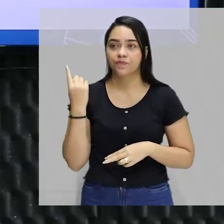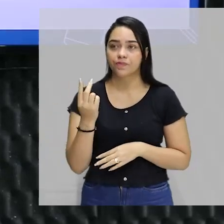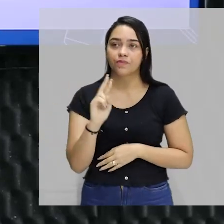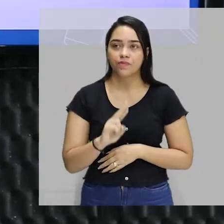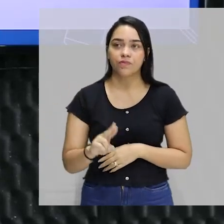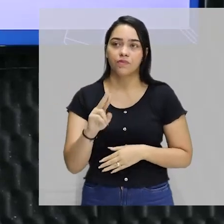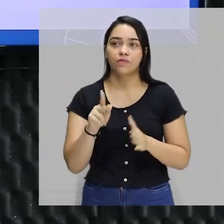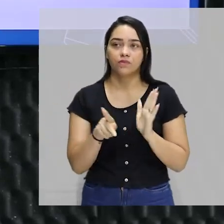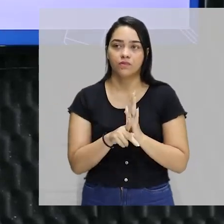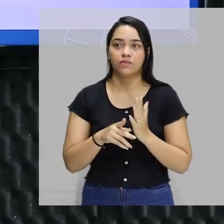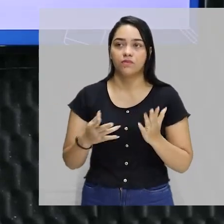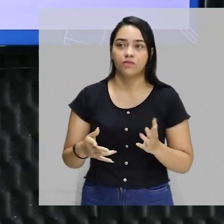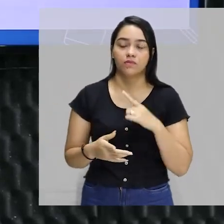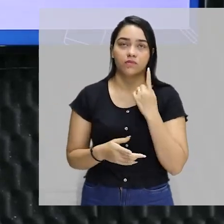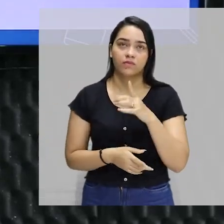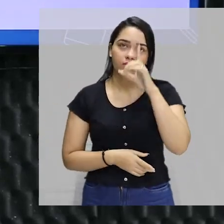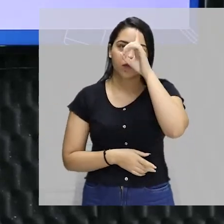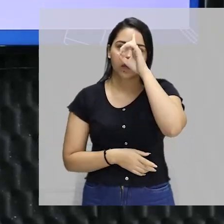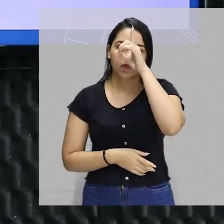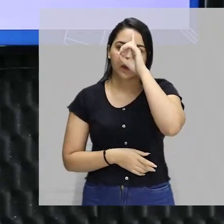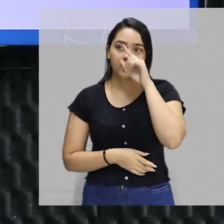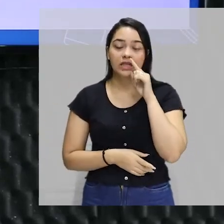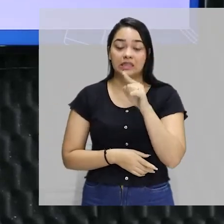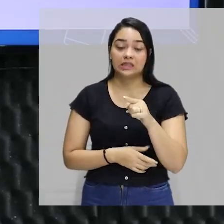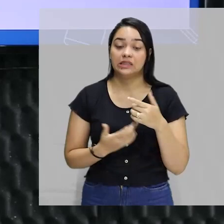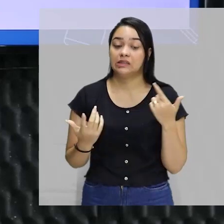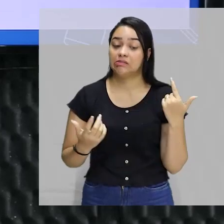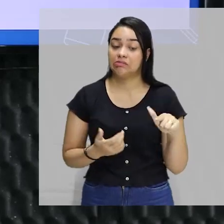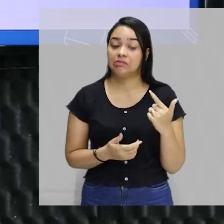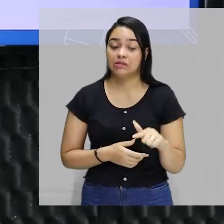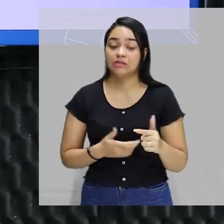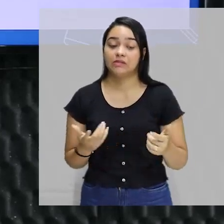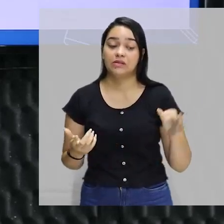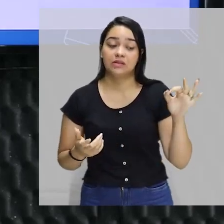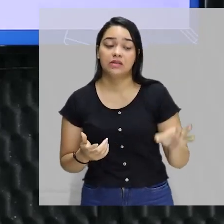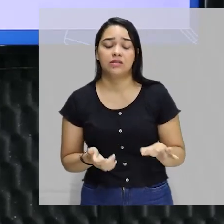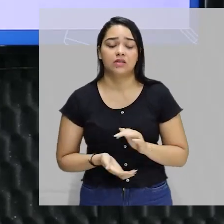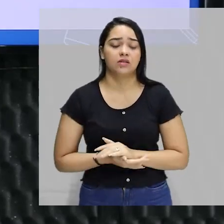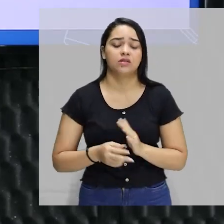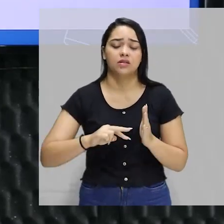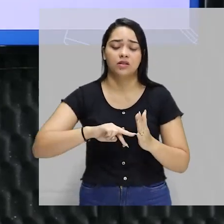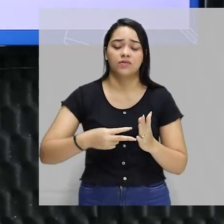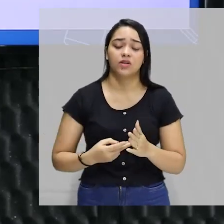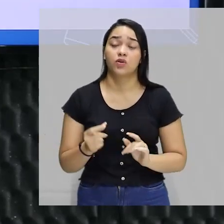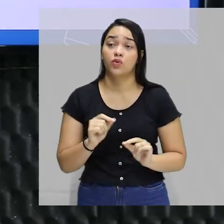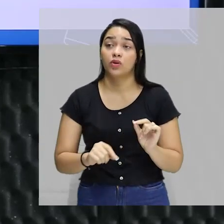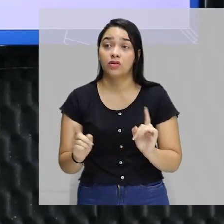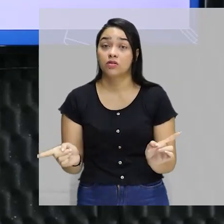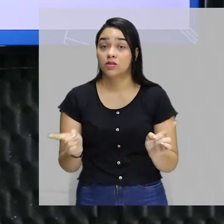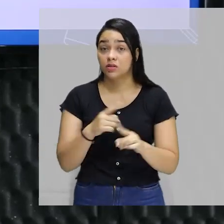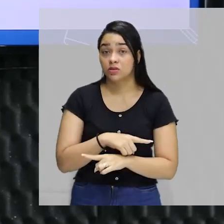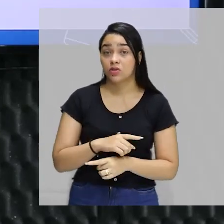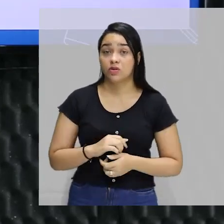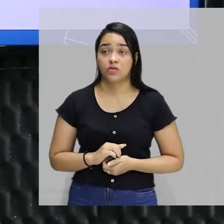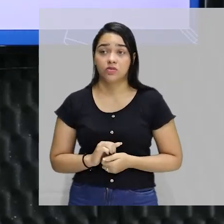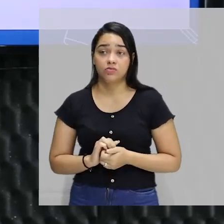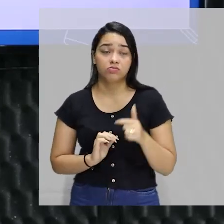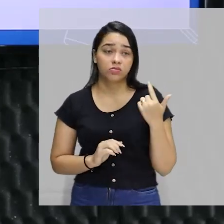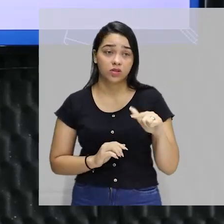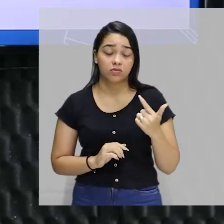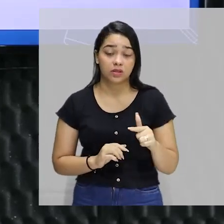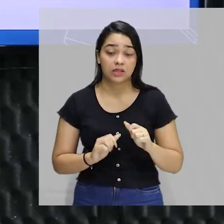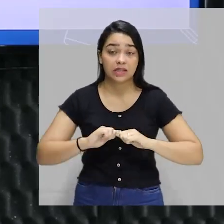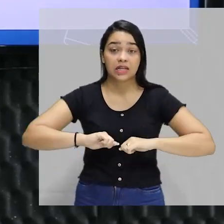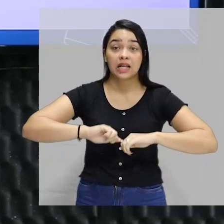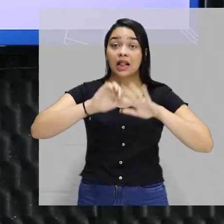muito essa expressão no nosso dia a dia. Olha, você está sendo incoerente. O que isso significa? Está sendo contraditório. Não está agindo